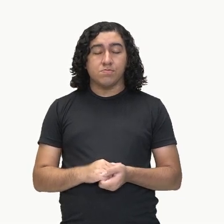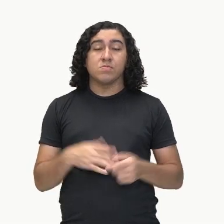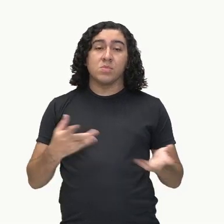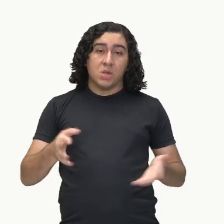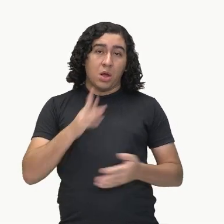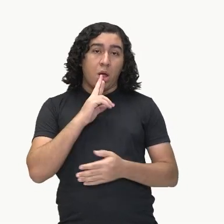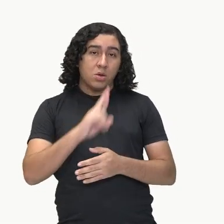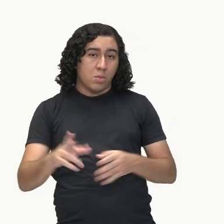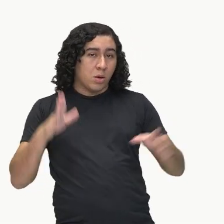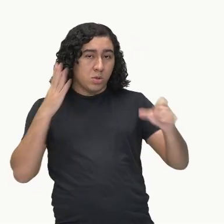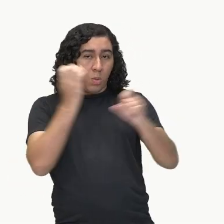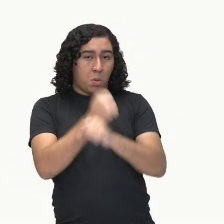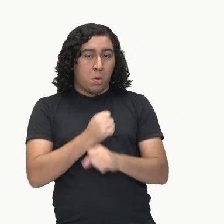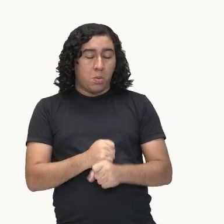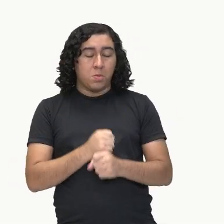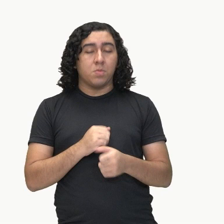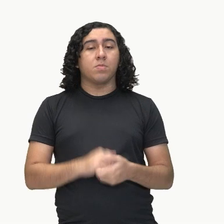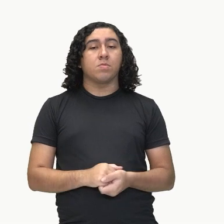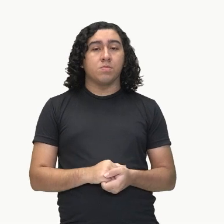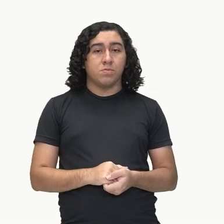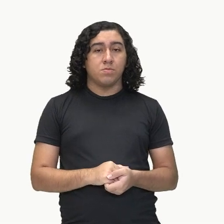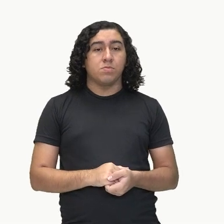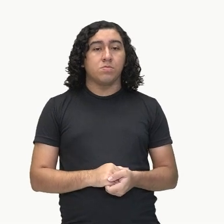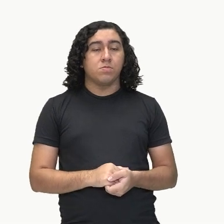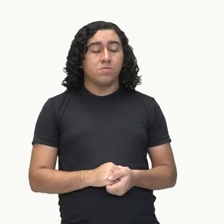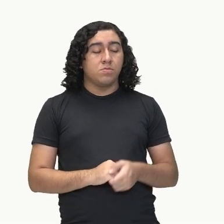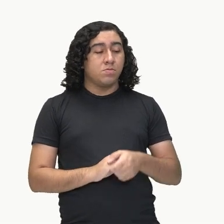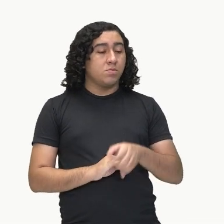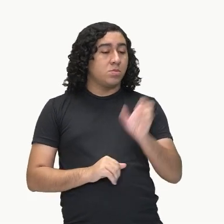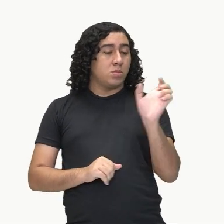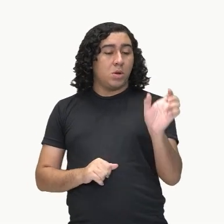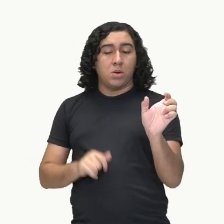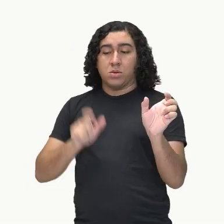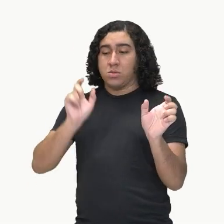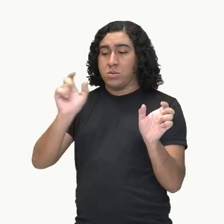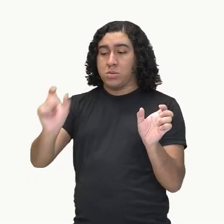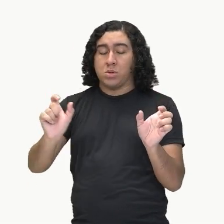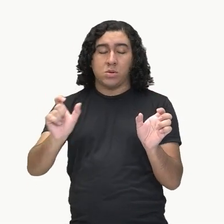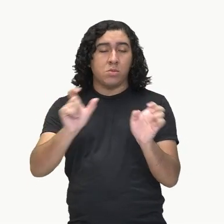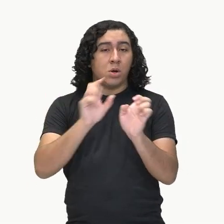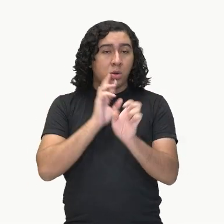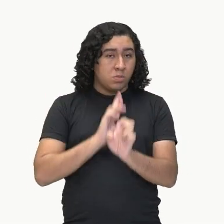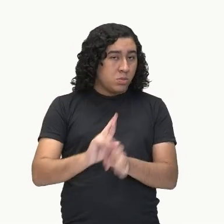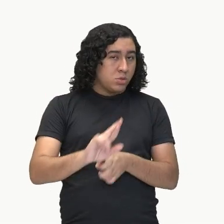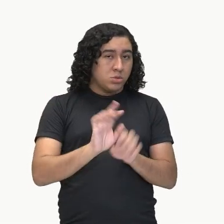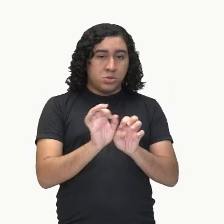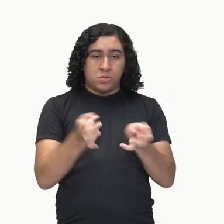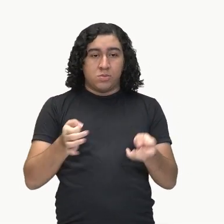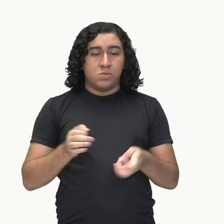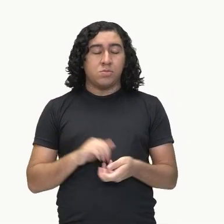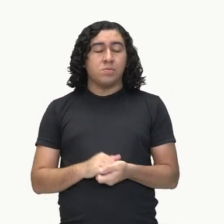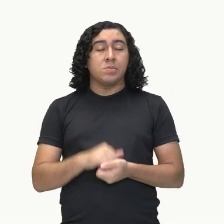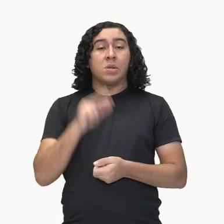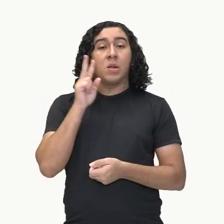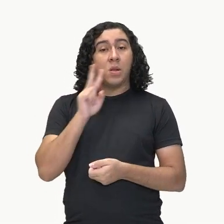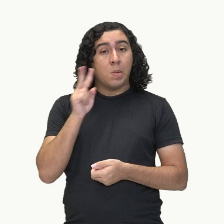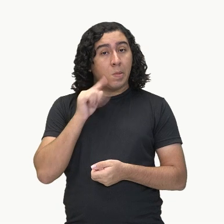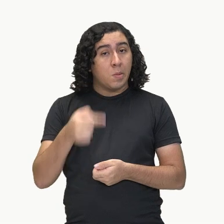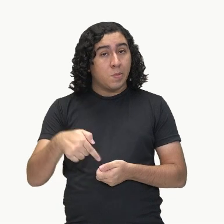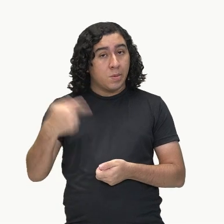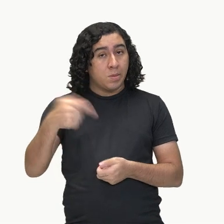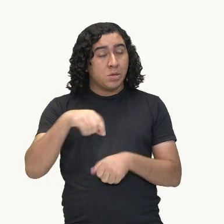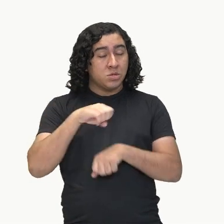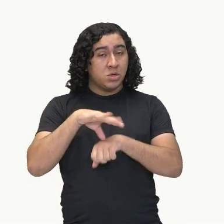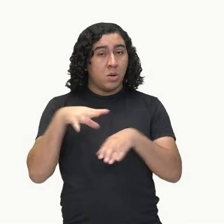adição entre esses dois polinômios. Então, vamos lá relembrar. Qual é a primeira